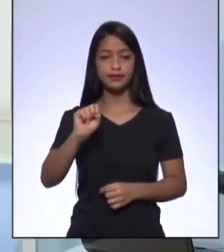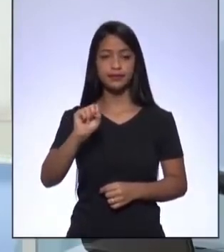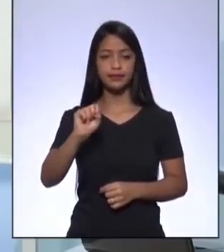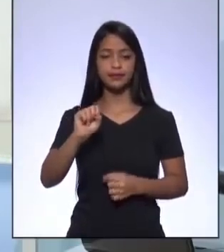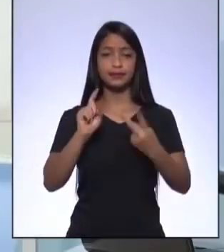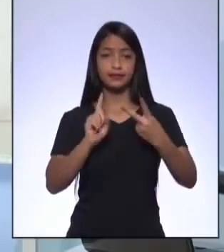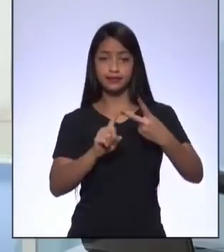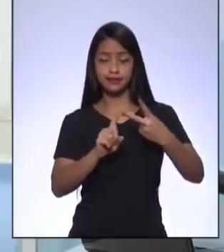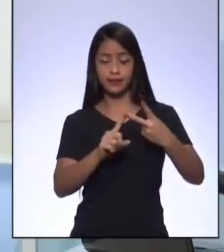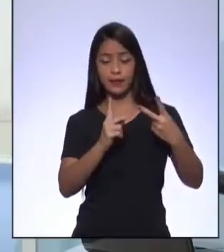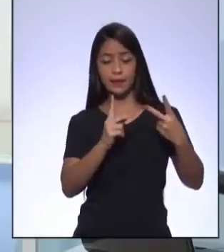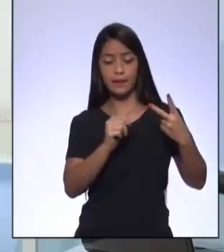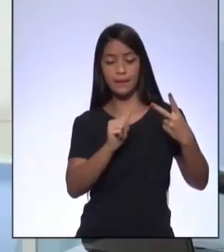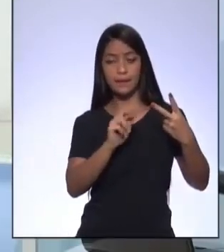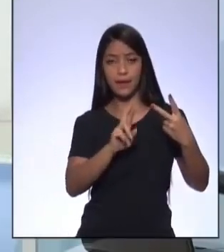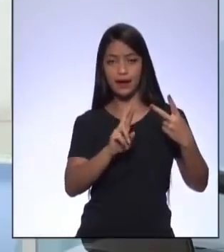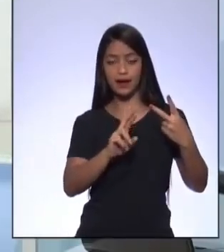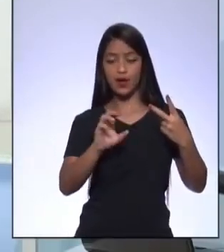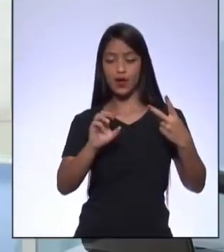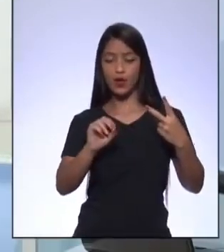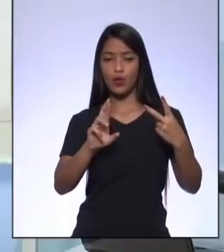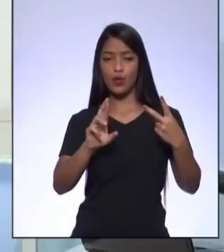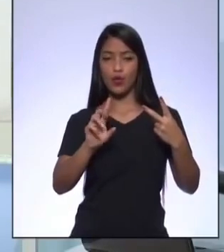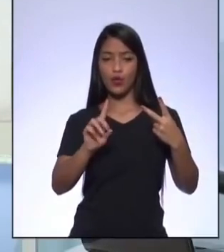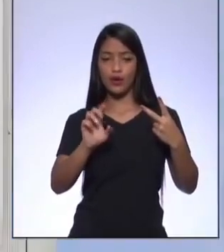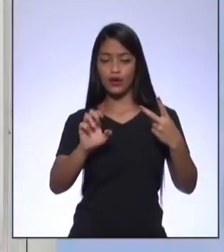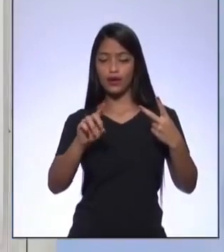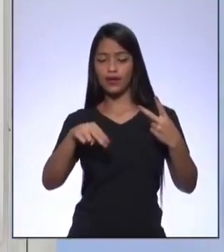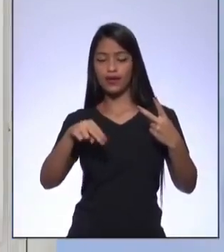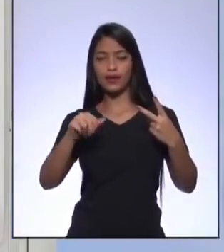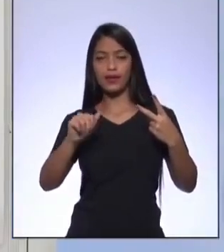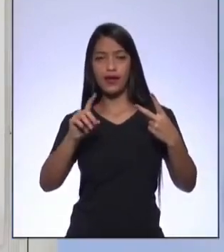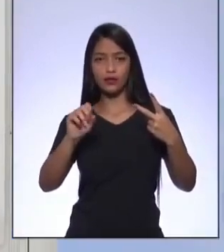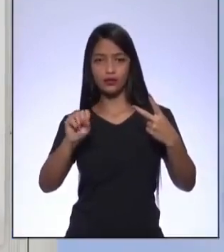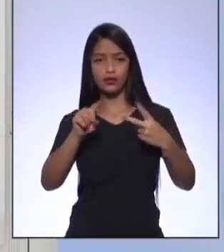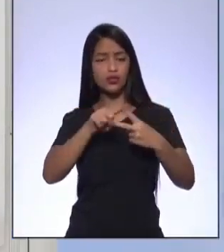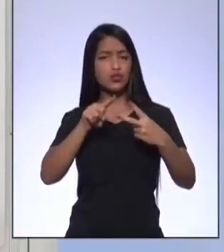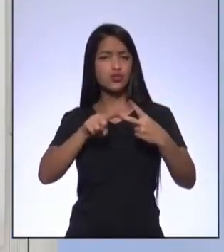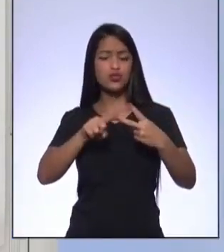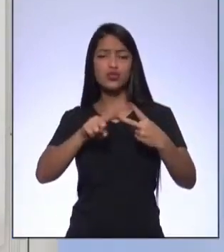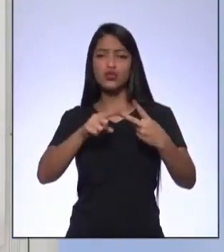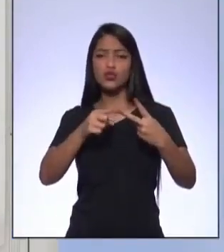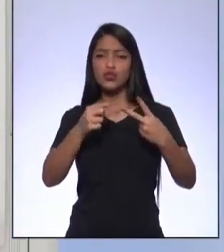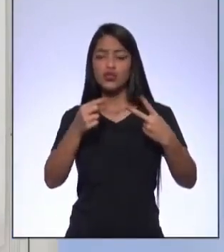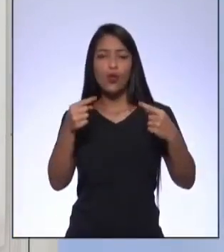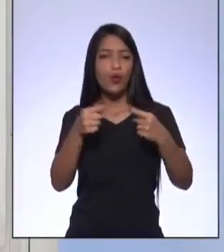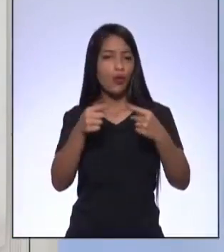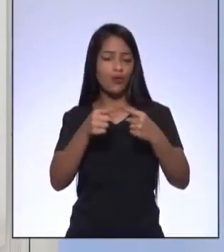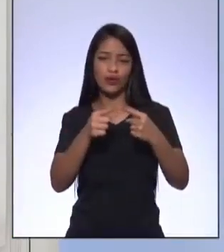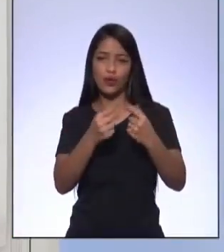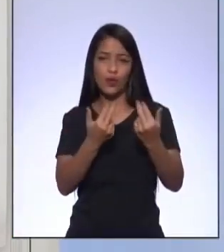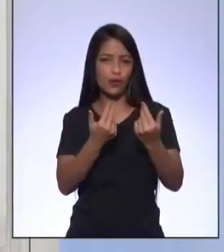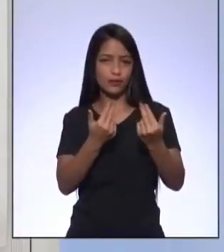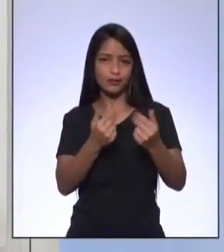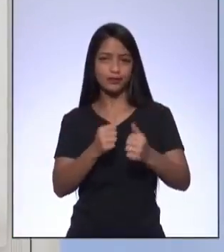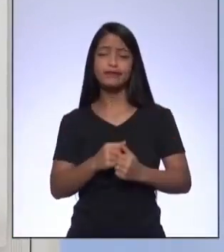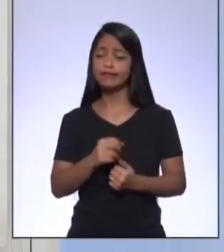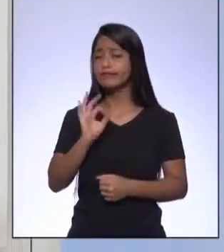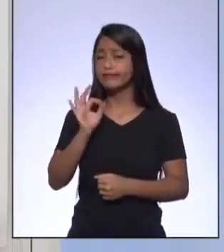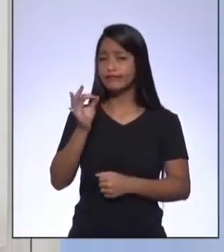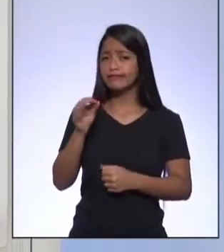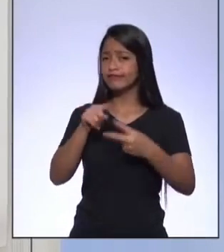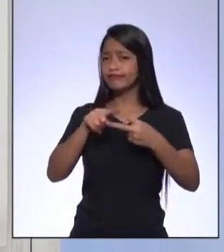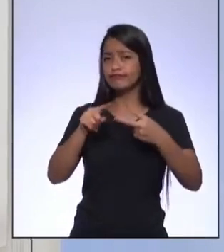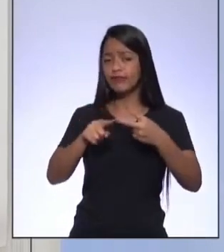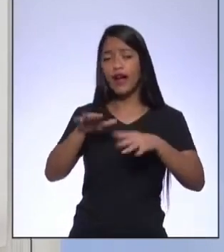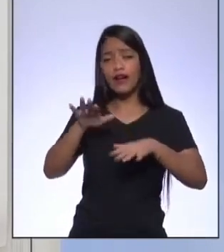e par ordenado. São 2 palavras que têm relação direta, não tem, Jonas? Sim, basicamente uma substitui a